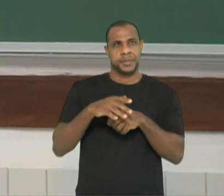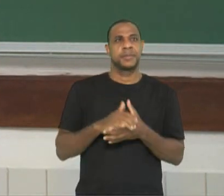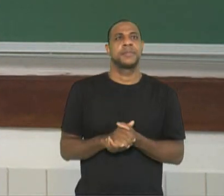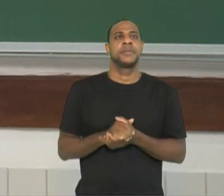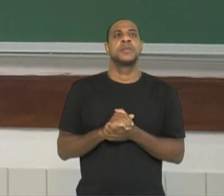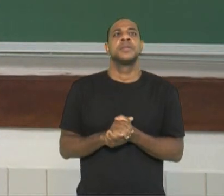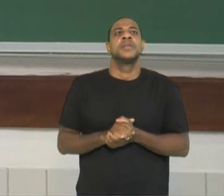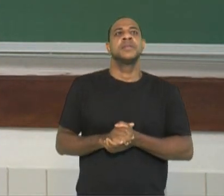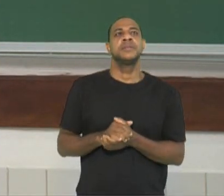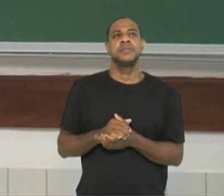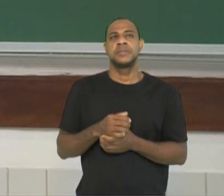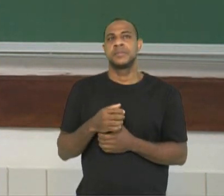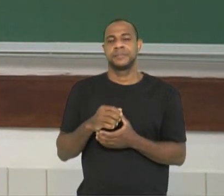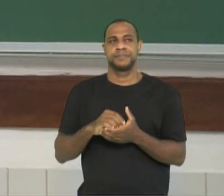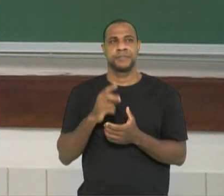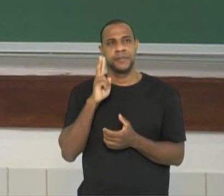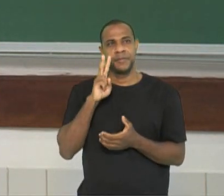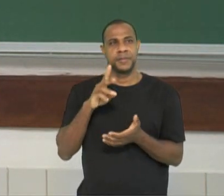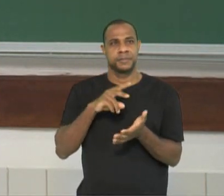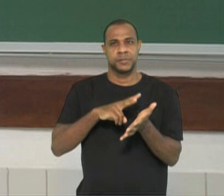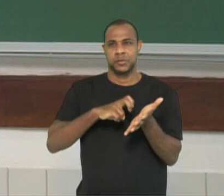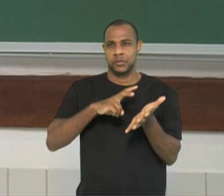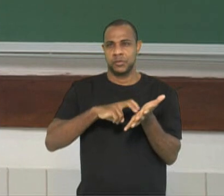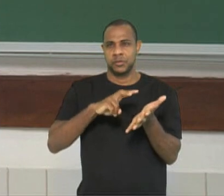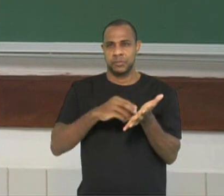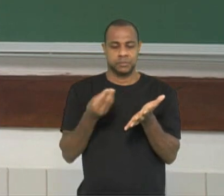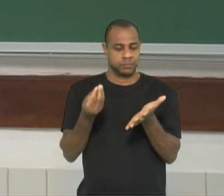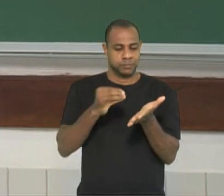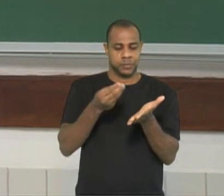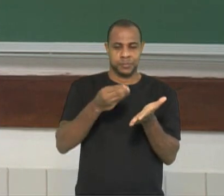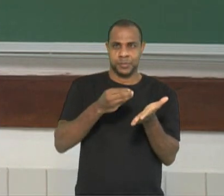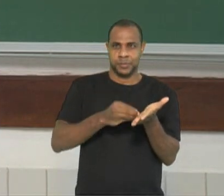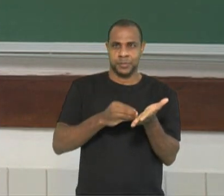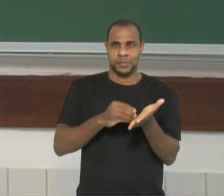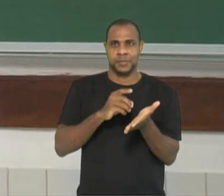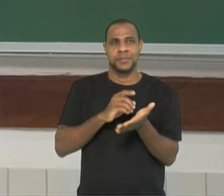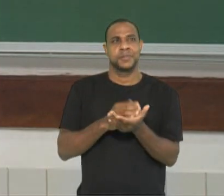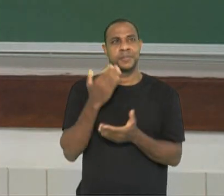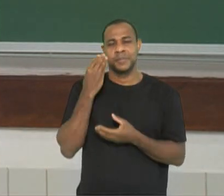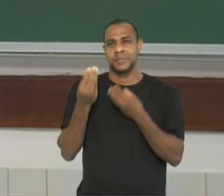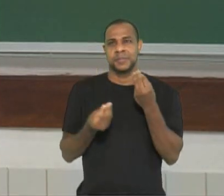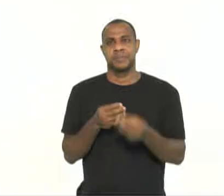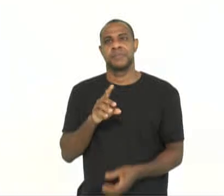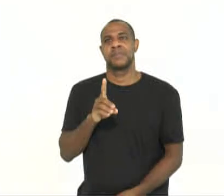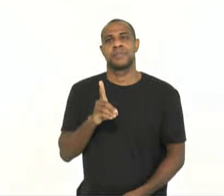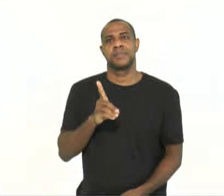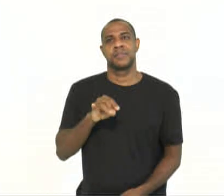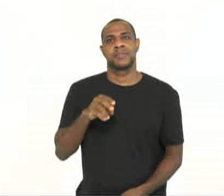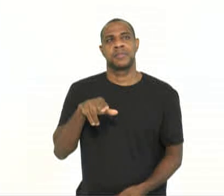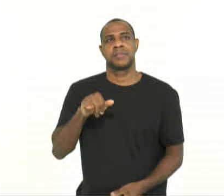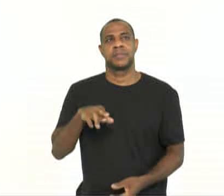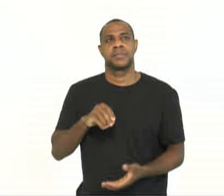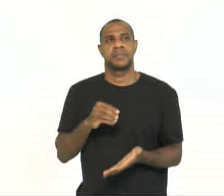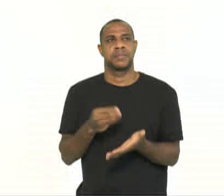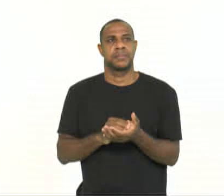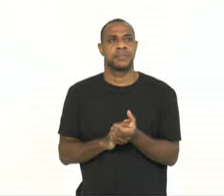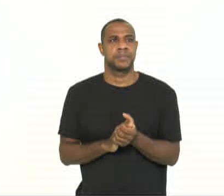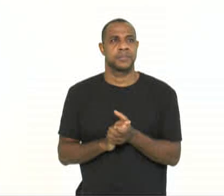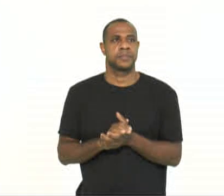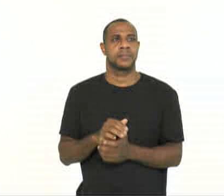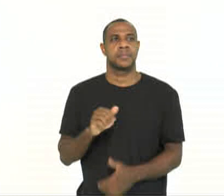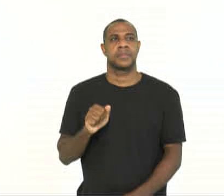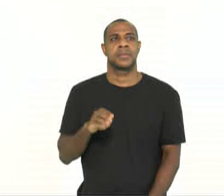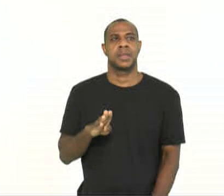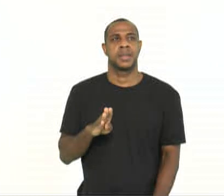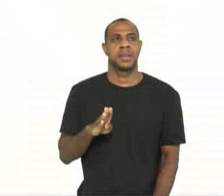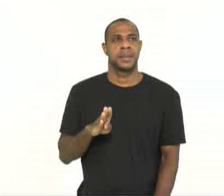dicionário para vocês poderem entender algumas palavrinhas que de repente são até meio complicadas, mas na verdade são coisas bem simples. Abstração. O que é abstração? Abstração